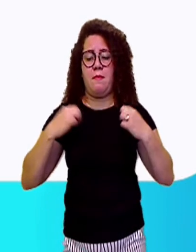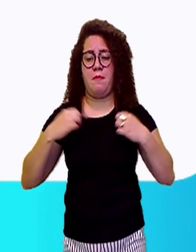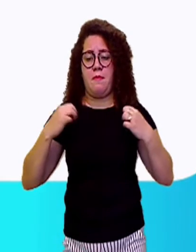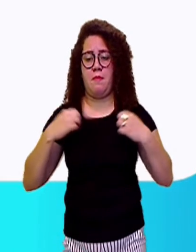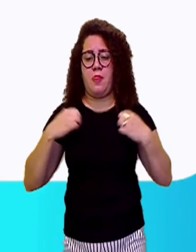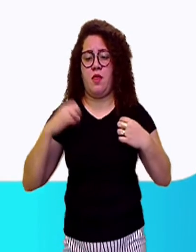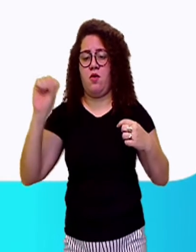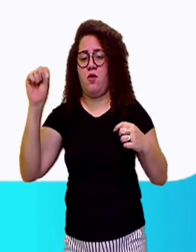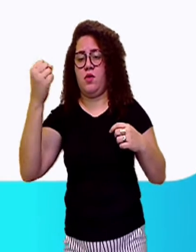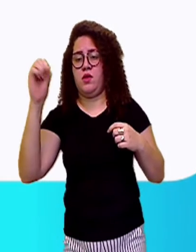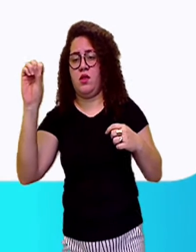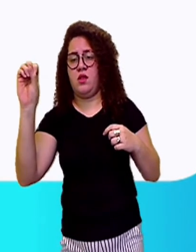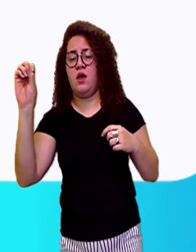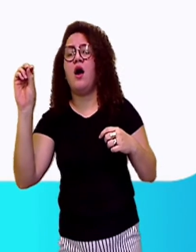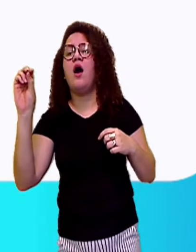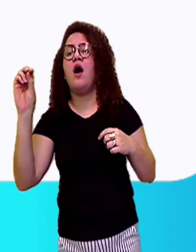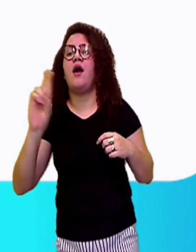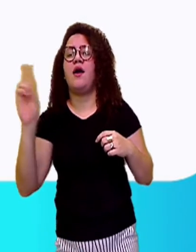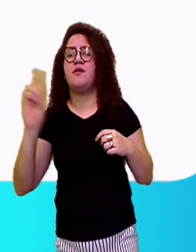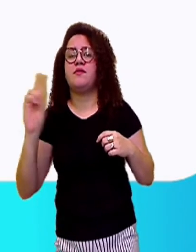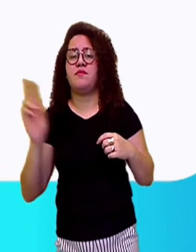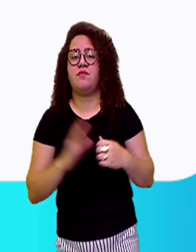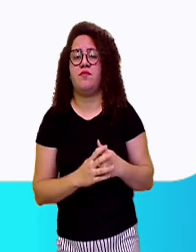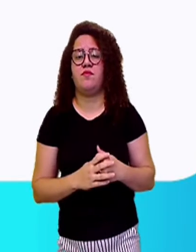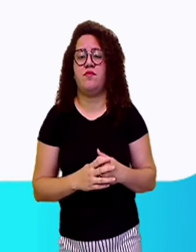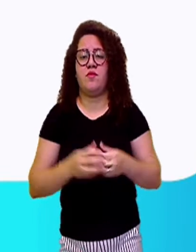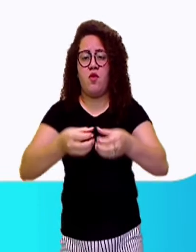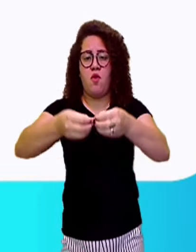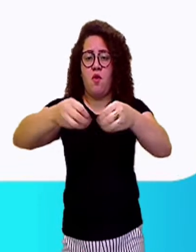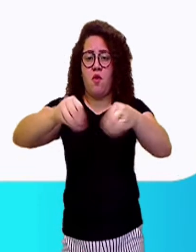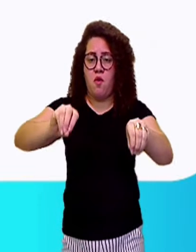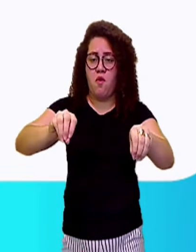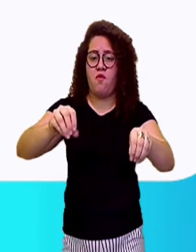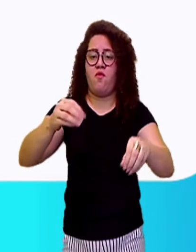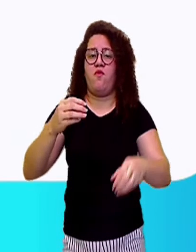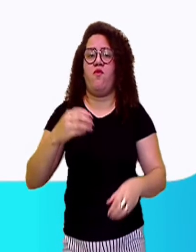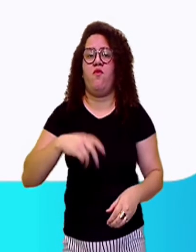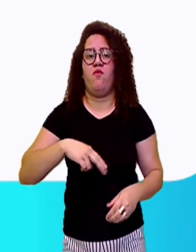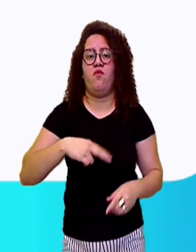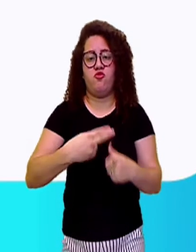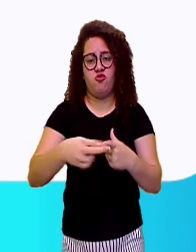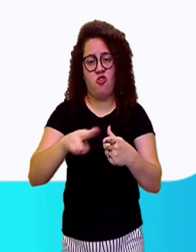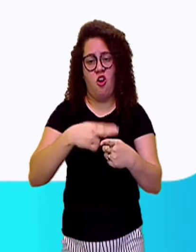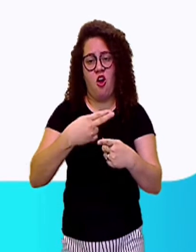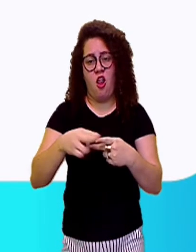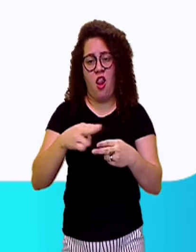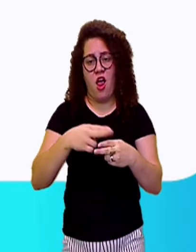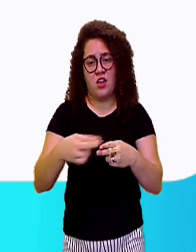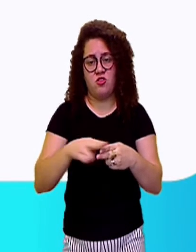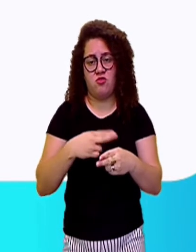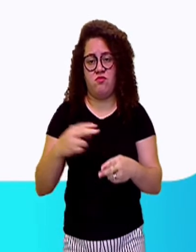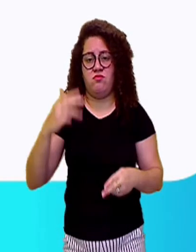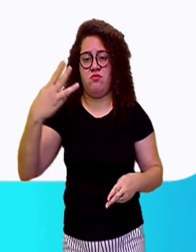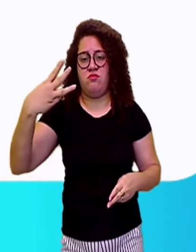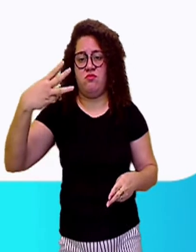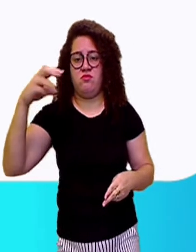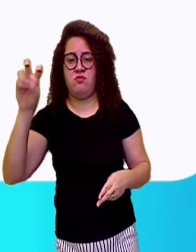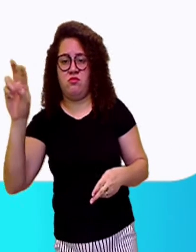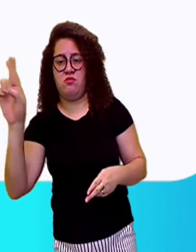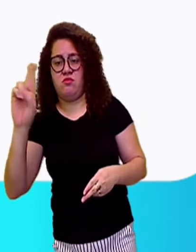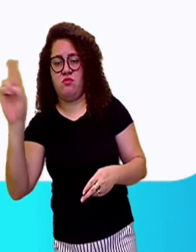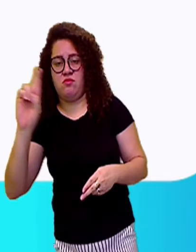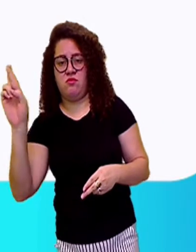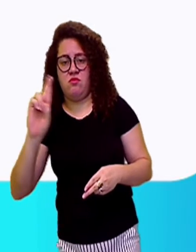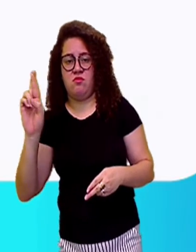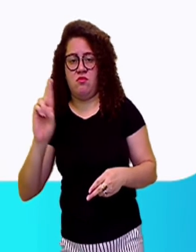por R$ 80 e 31 de março ele comprou um ovo de chocolate por R$ 35. Então